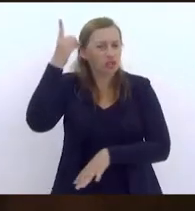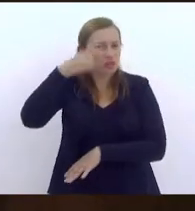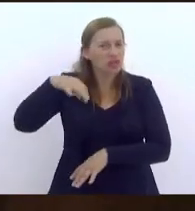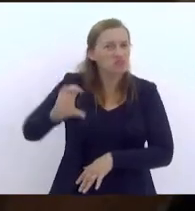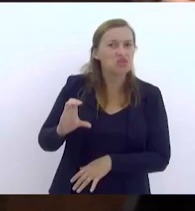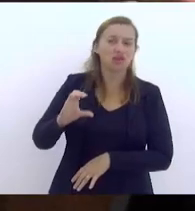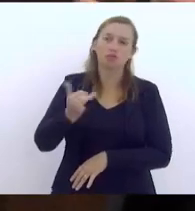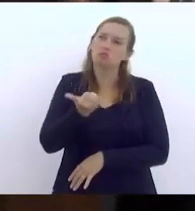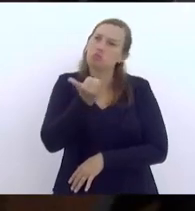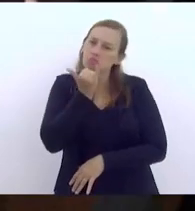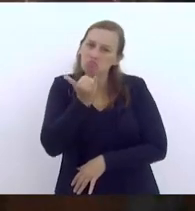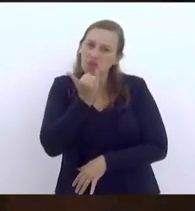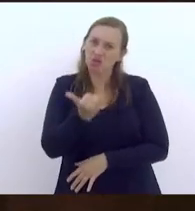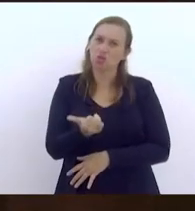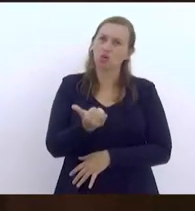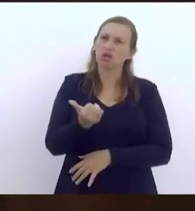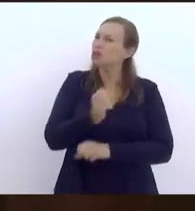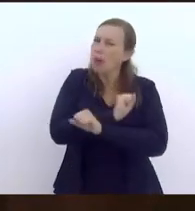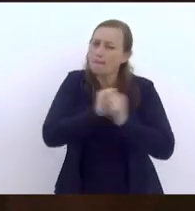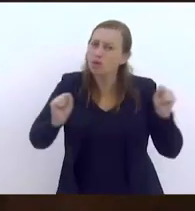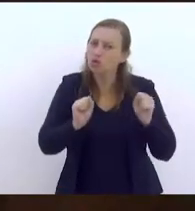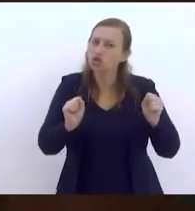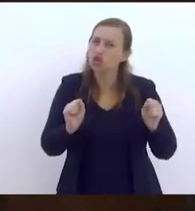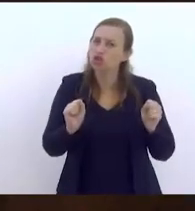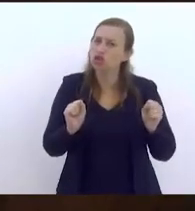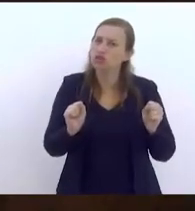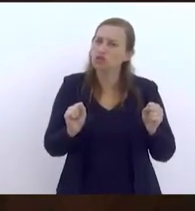perdoe. Não é possível que